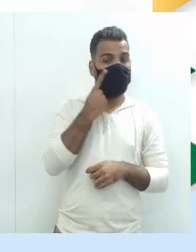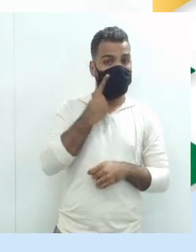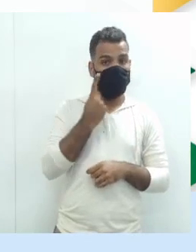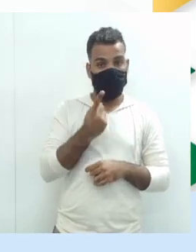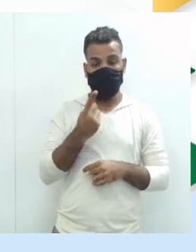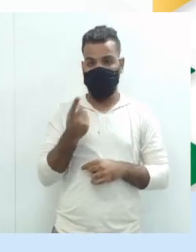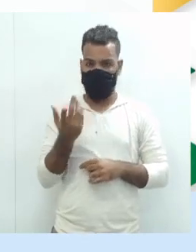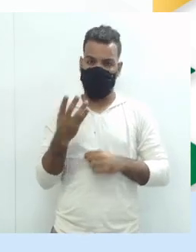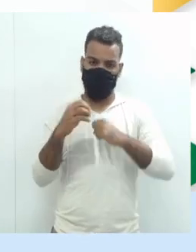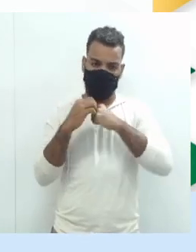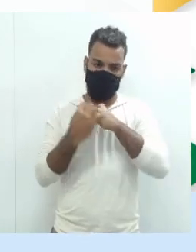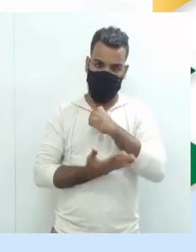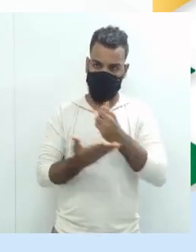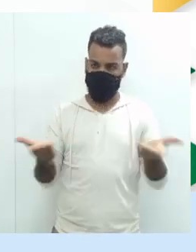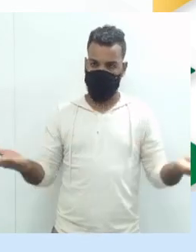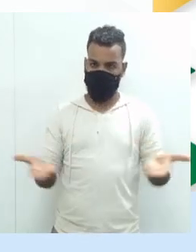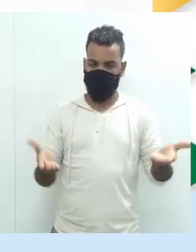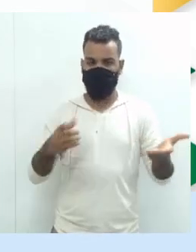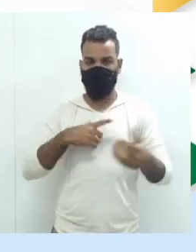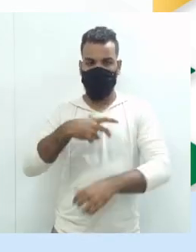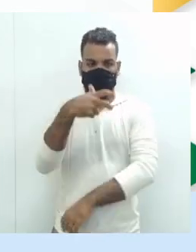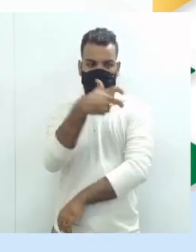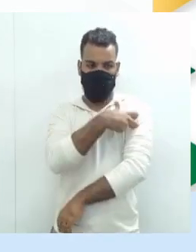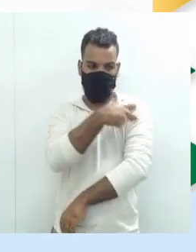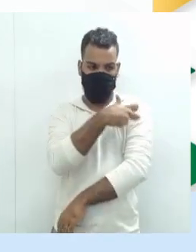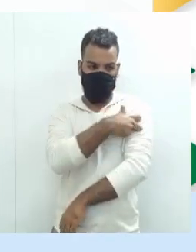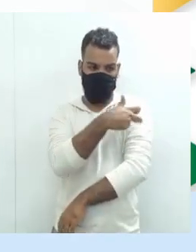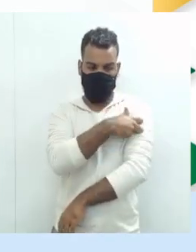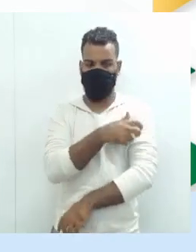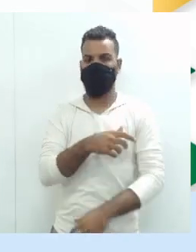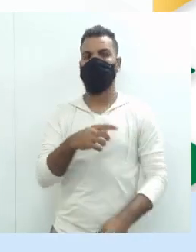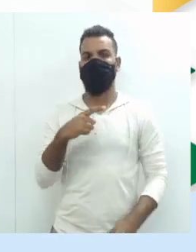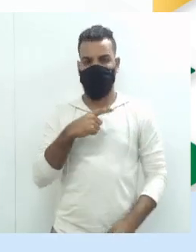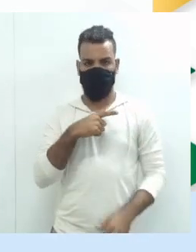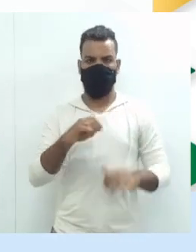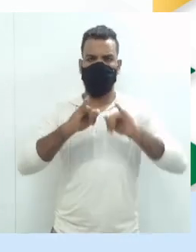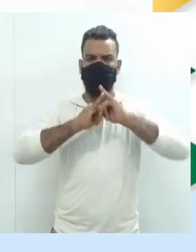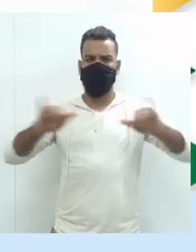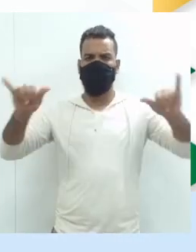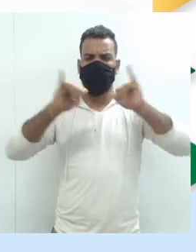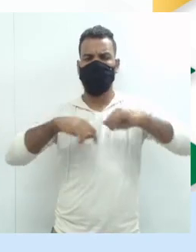meio dessa pandemia, a vacinação acontecendo